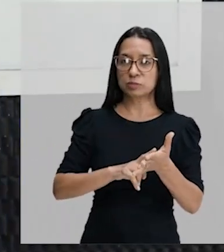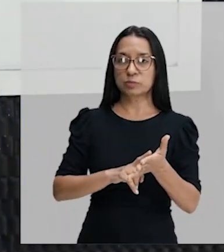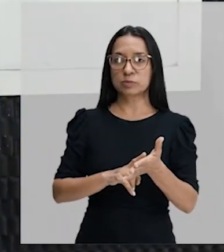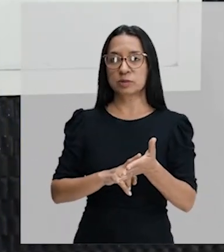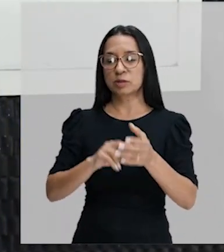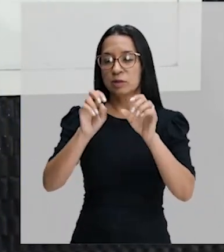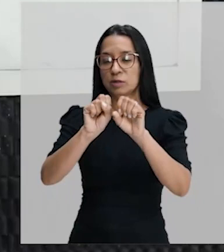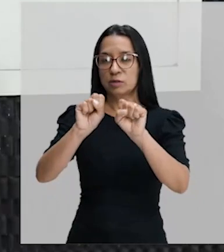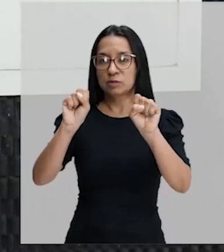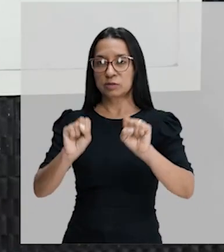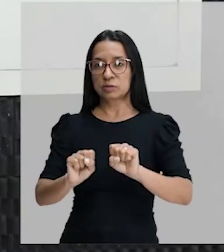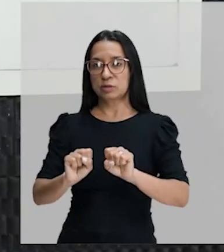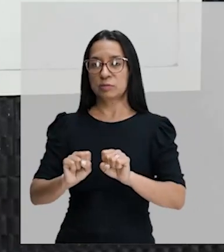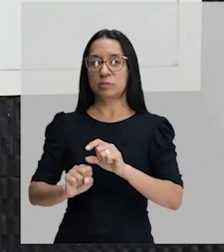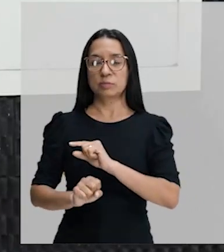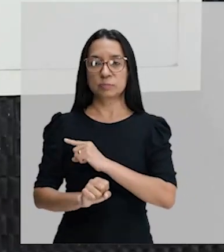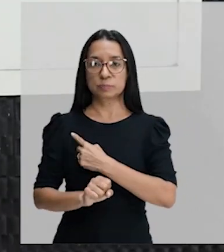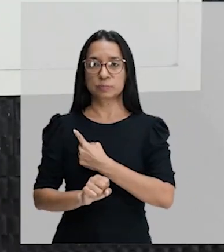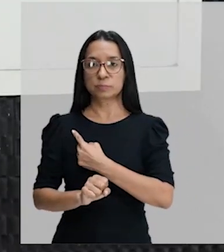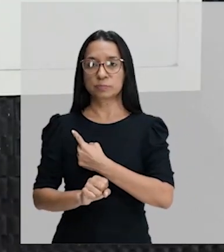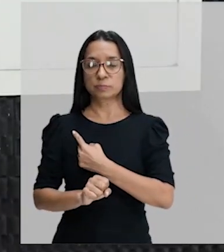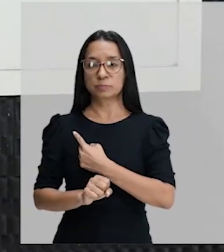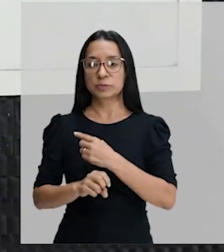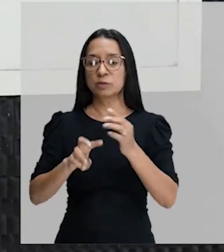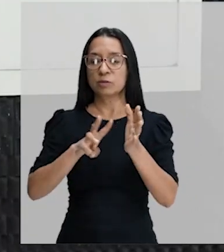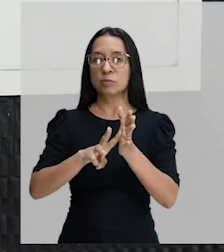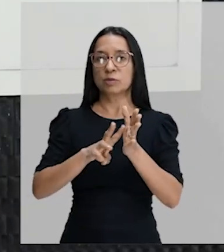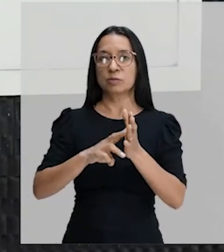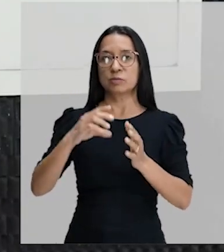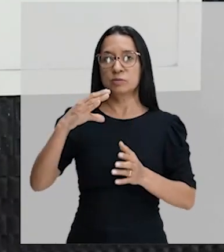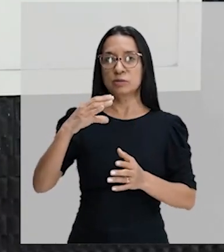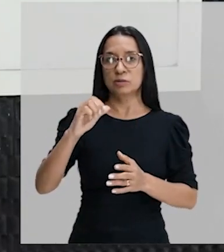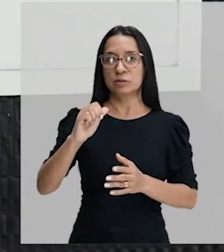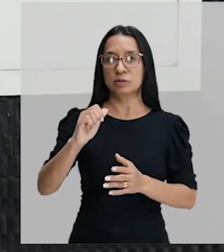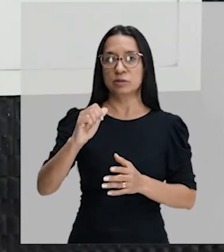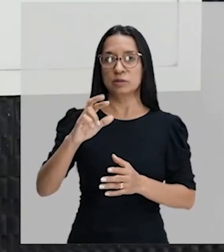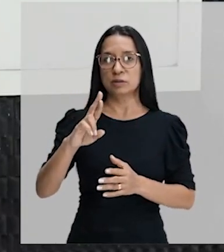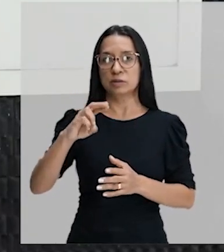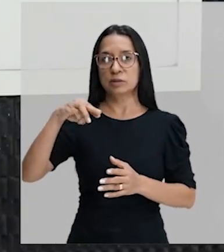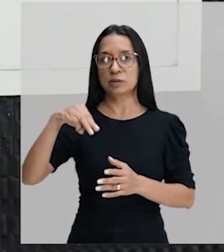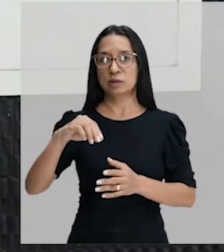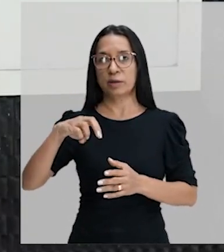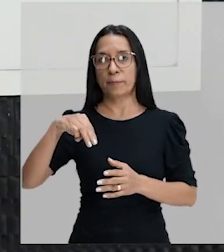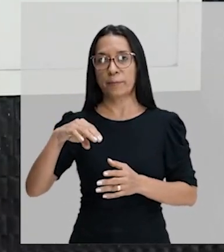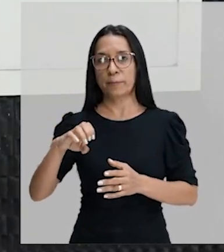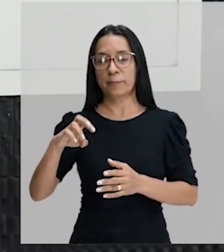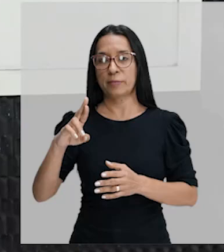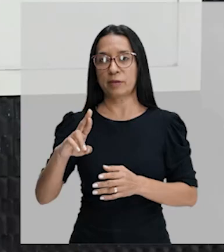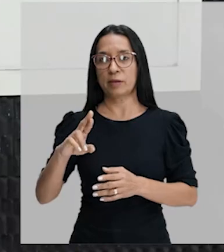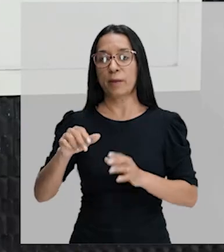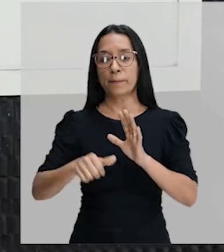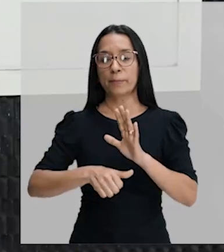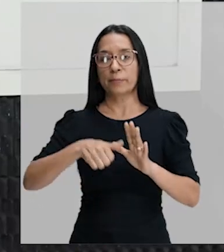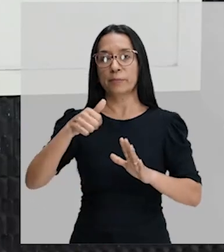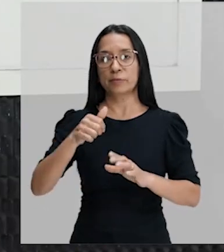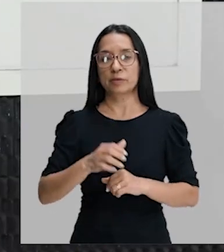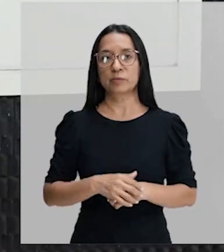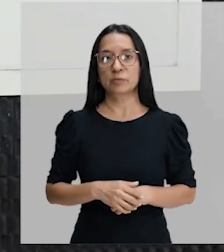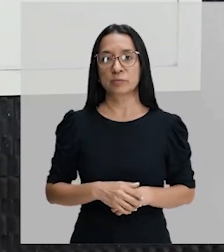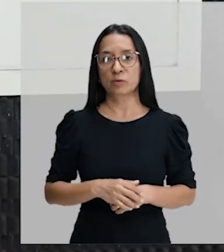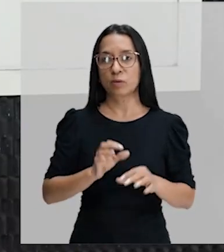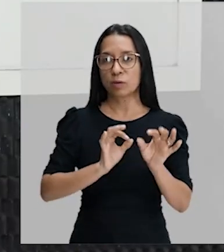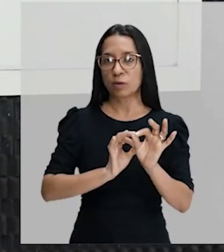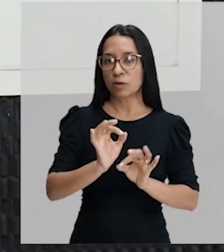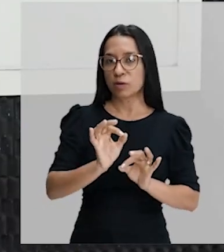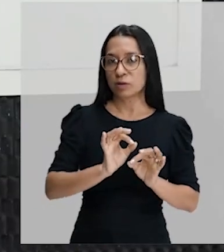resolver esse sistema aqui pelo método de Cramer. Então, qual é o primeiro procedimento? Você montar